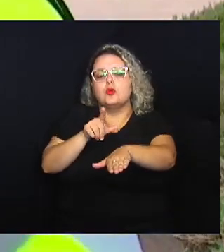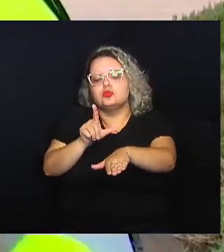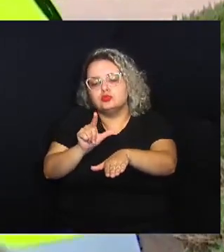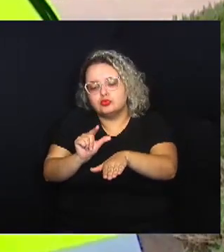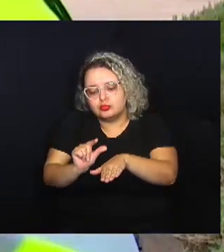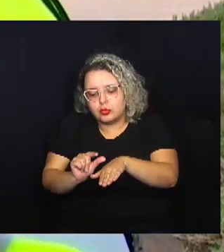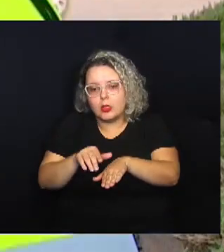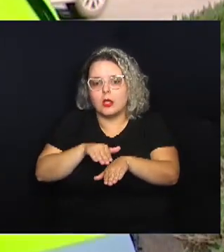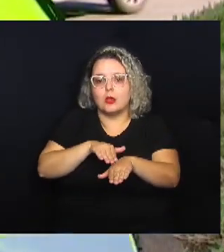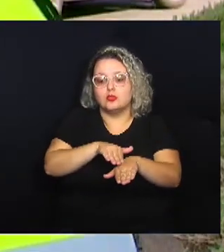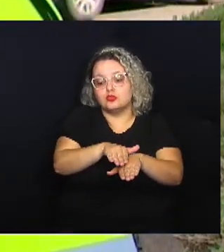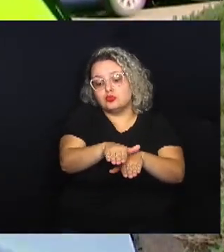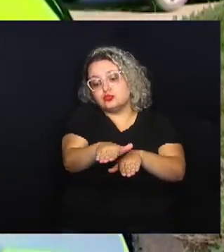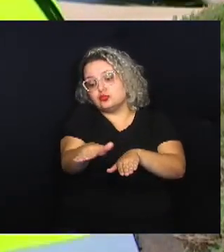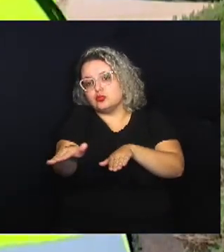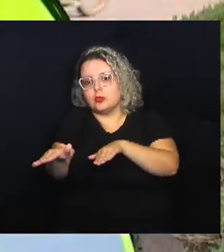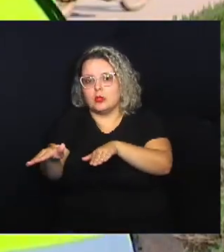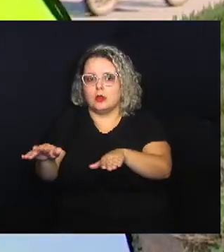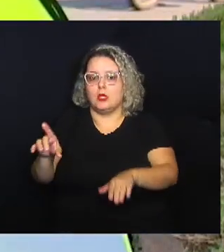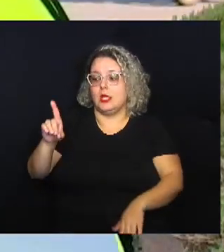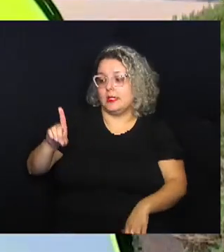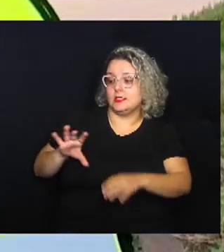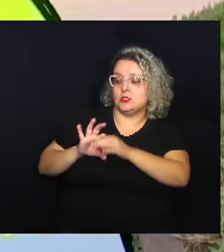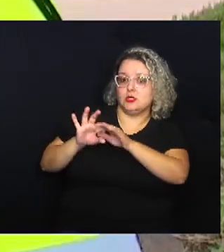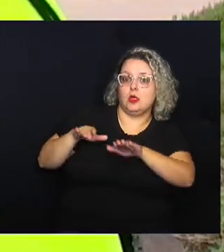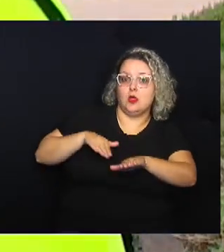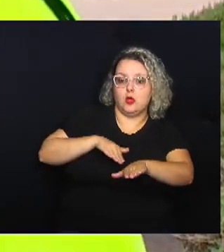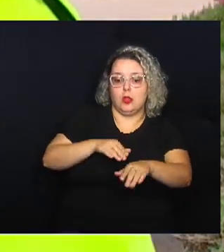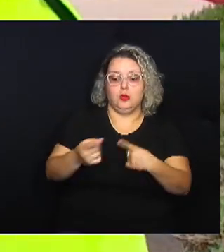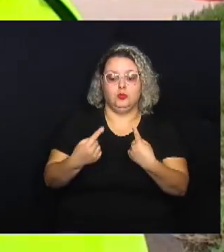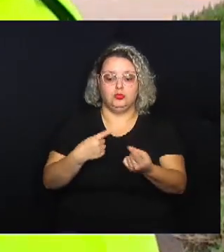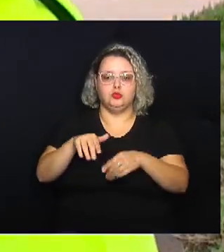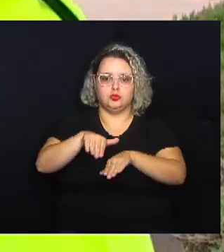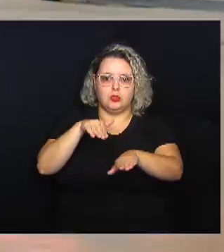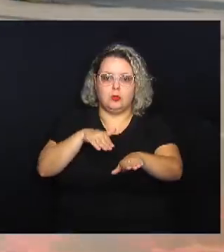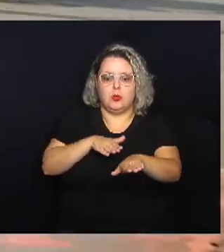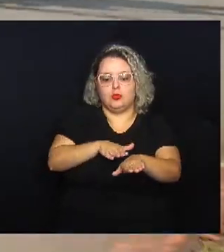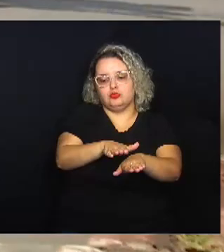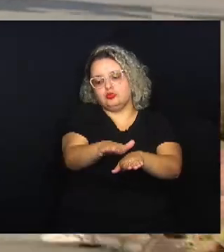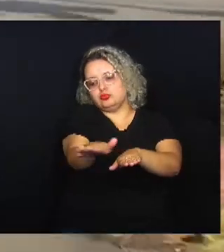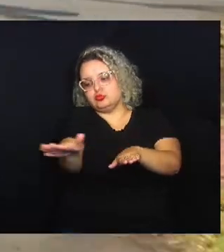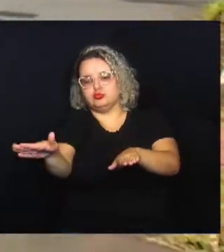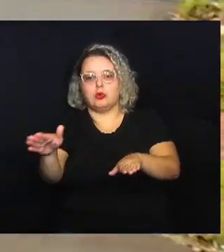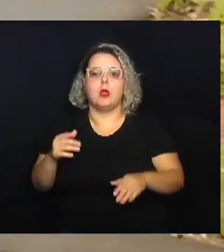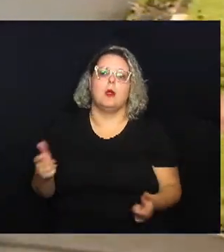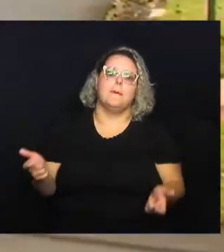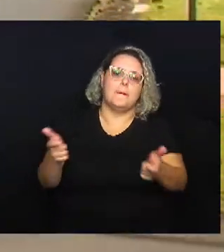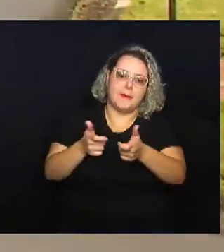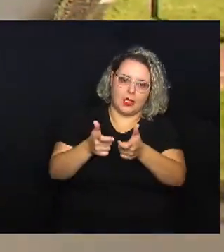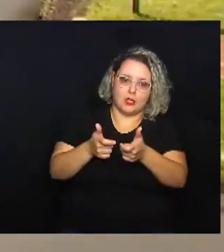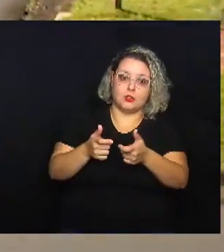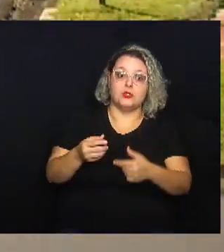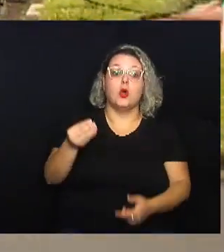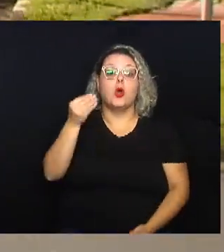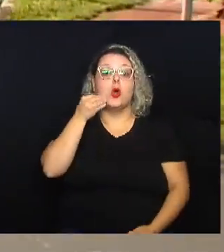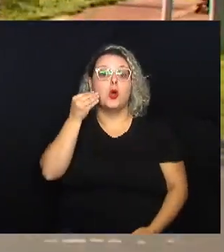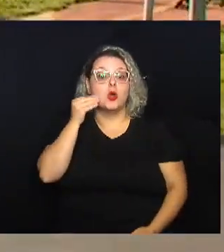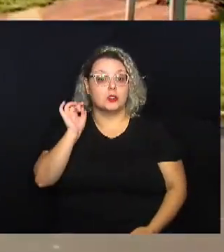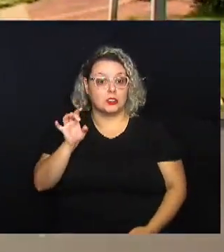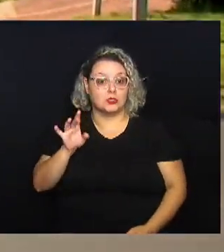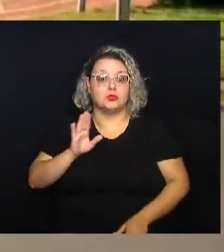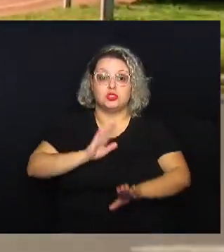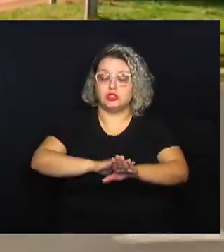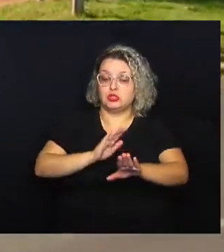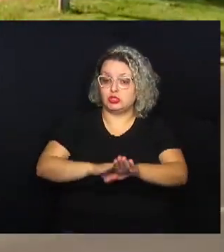direita a gente espera que o trânsito que tem aqui na rodovia ele seja menor Por enquanto são apenas testes nesta operação